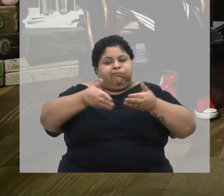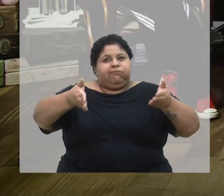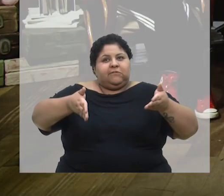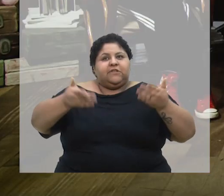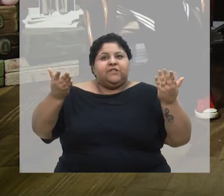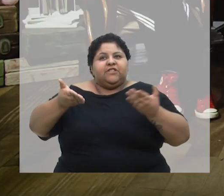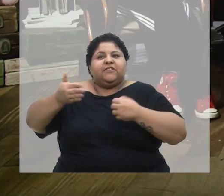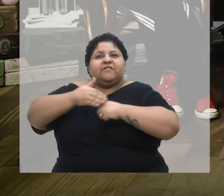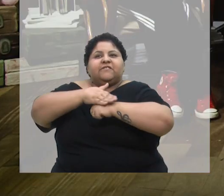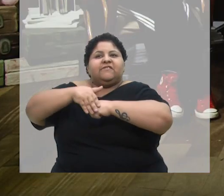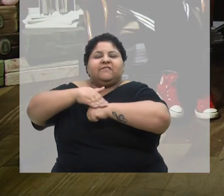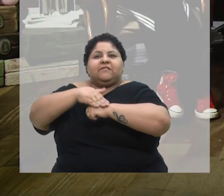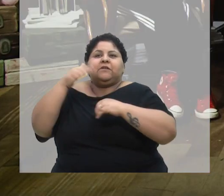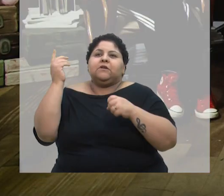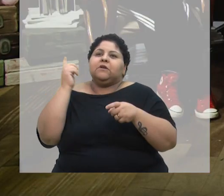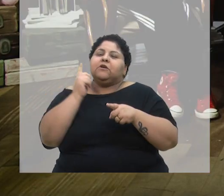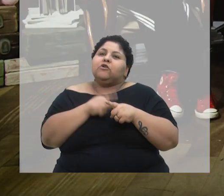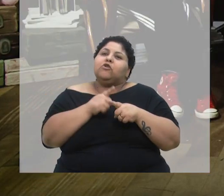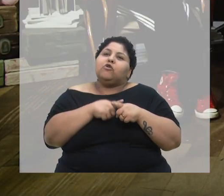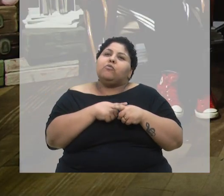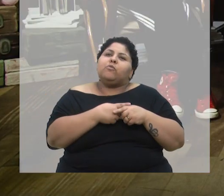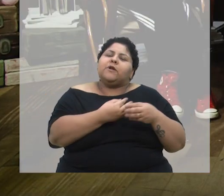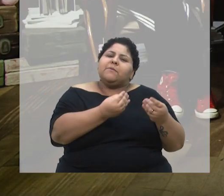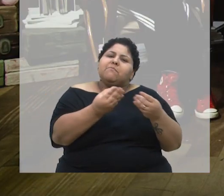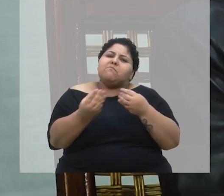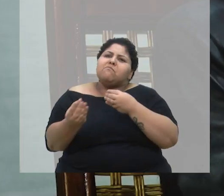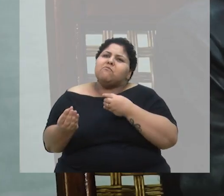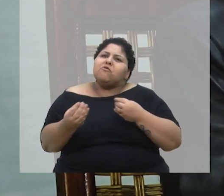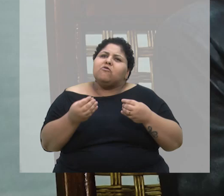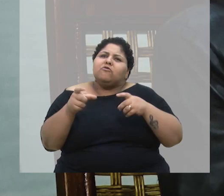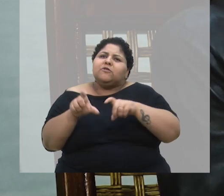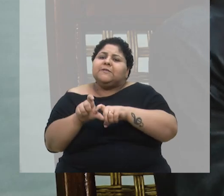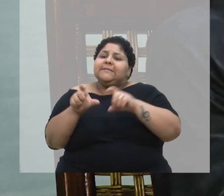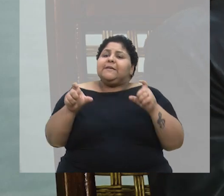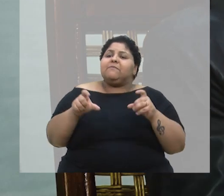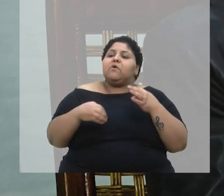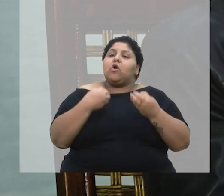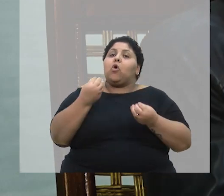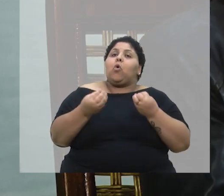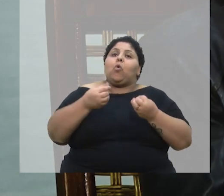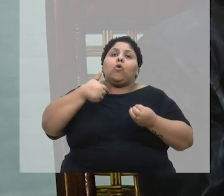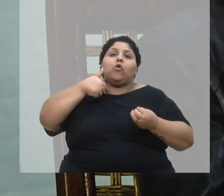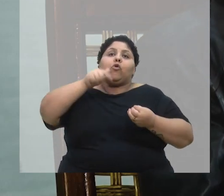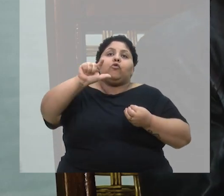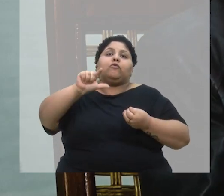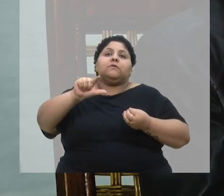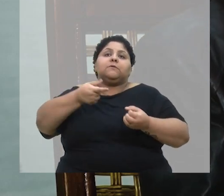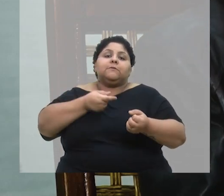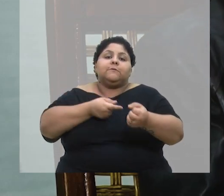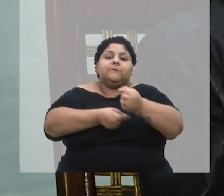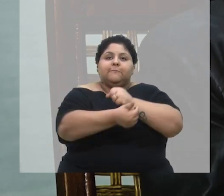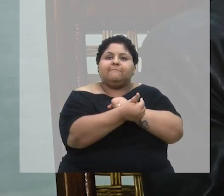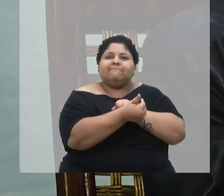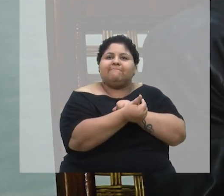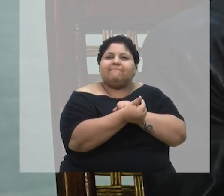à disposição já para conversar, porque muito depende disso, né? De quanto a gente consegue investir, porque ela é um